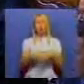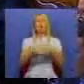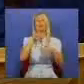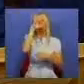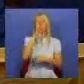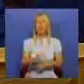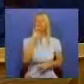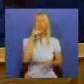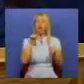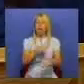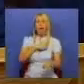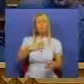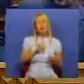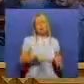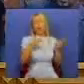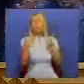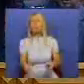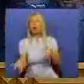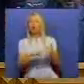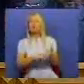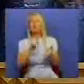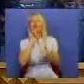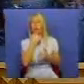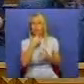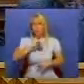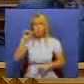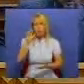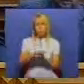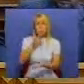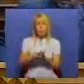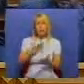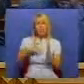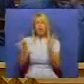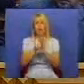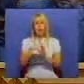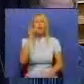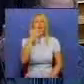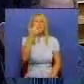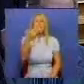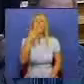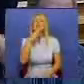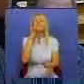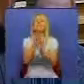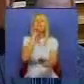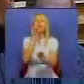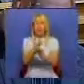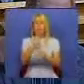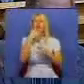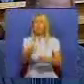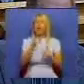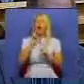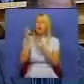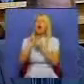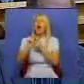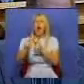empresa a ser sociedade anónima. Não foi publicado o decreto-lei. 27 de setembro, anunciou a concessão. Não foi